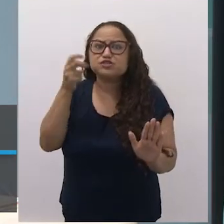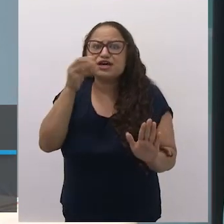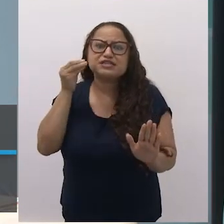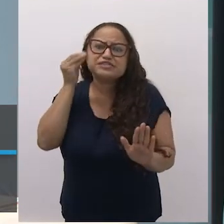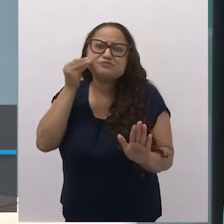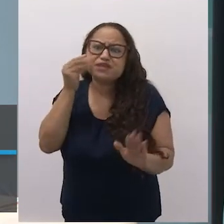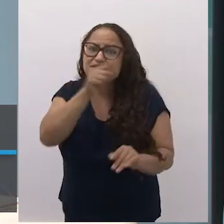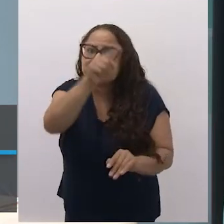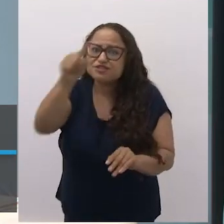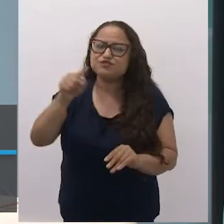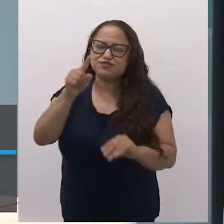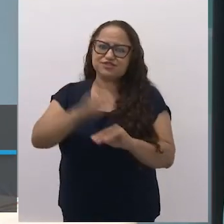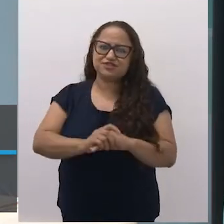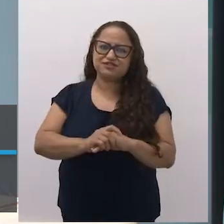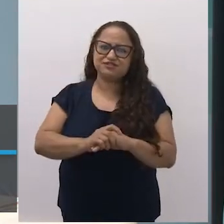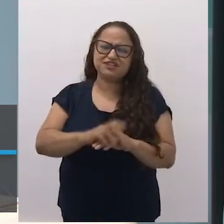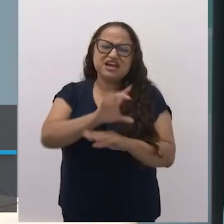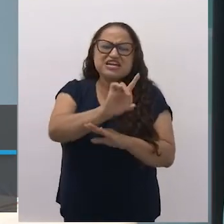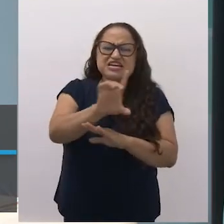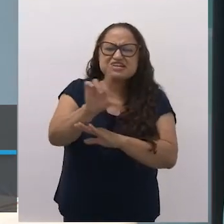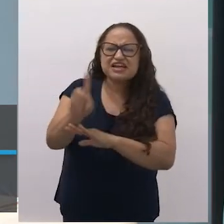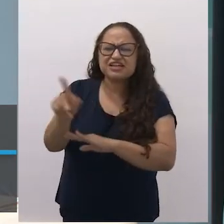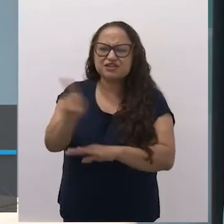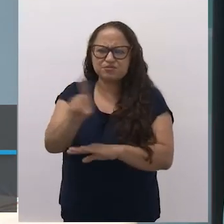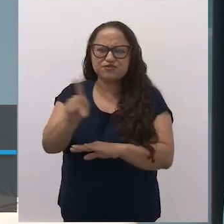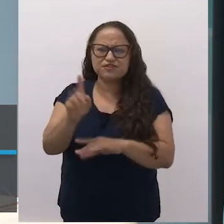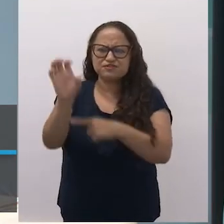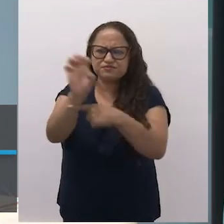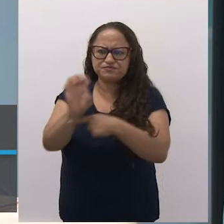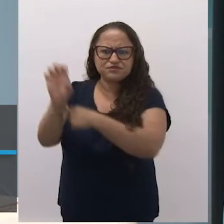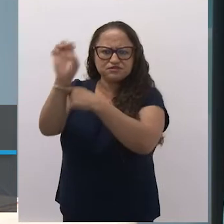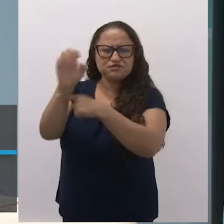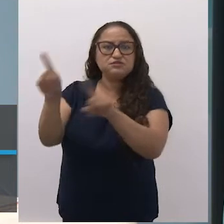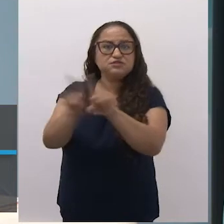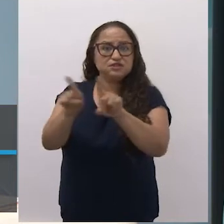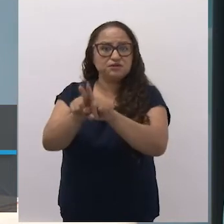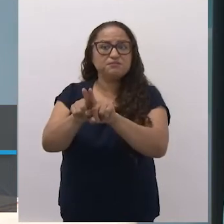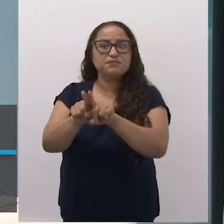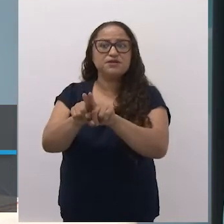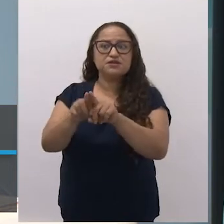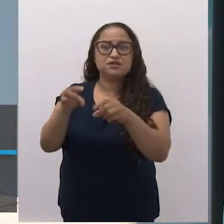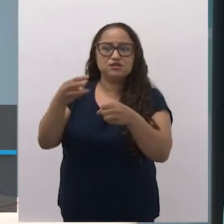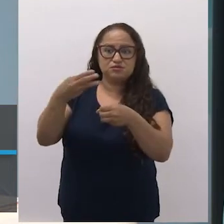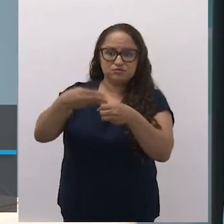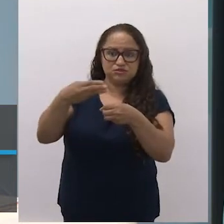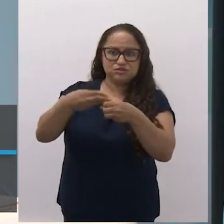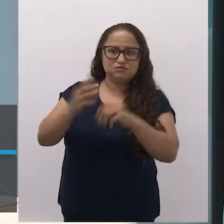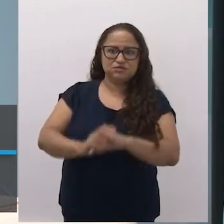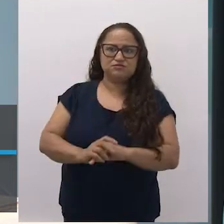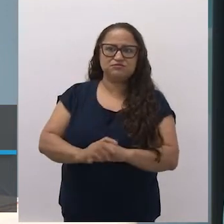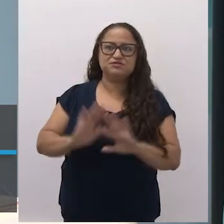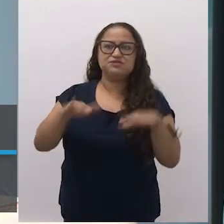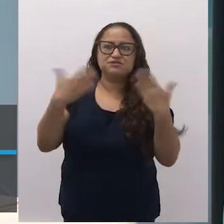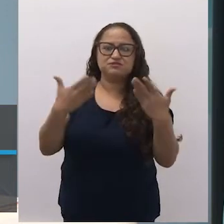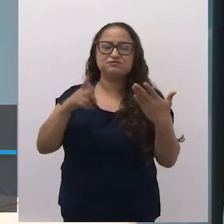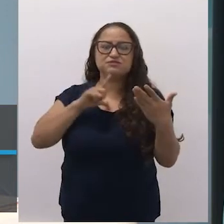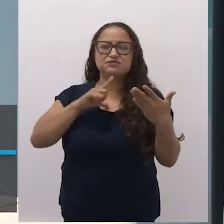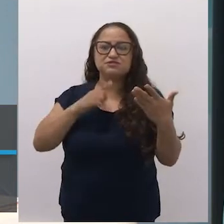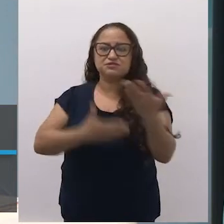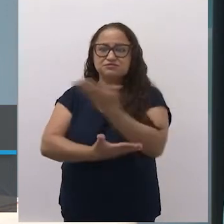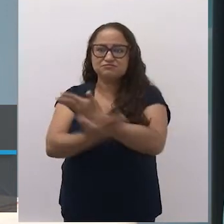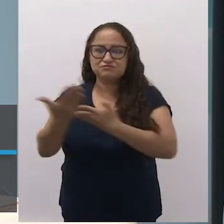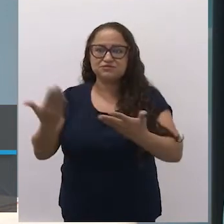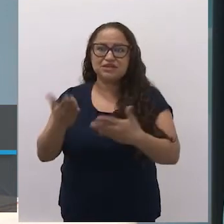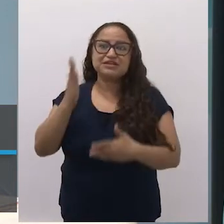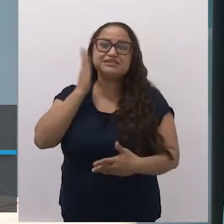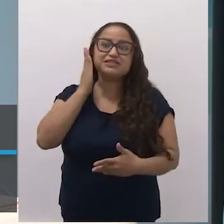cada professor, de cada professora da rede estadual e redes municipais. Ele sabe que ela perpassa. Cuidado!